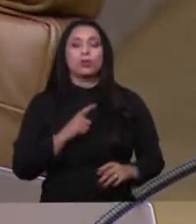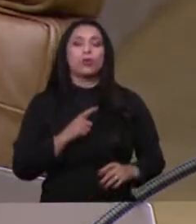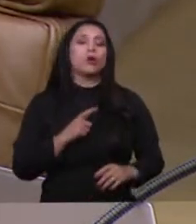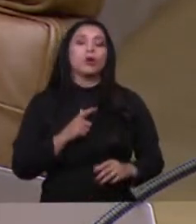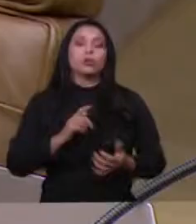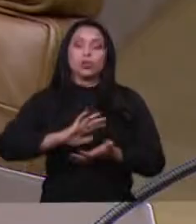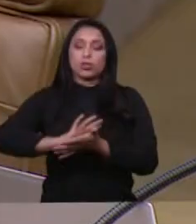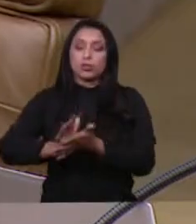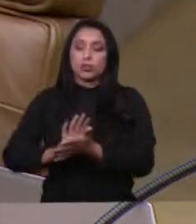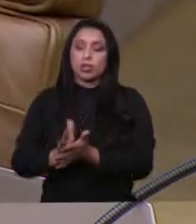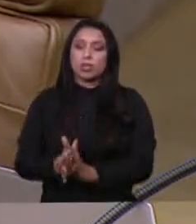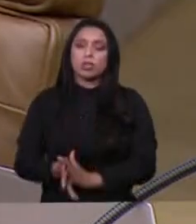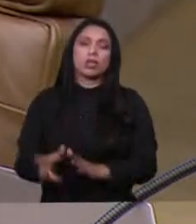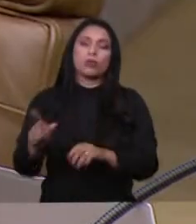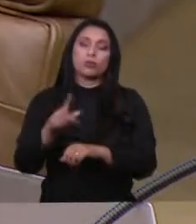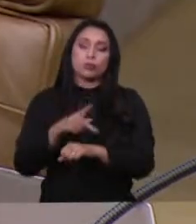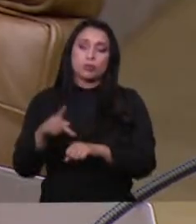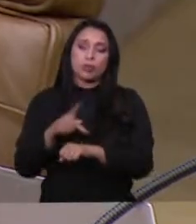Democrático de Direito,